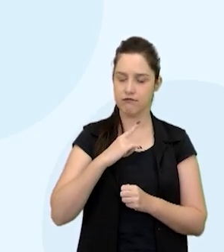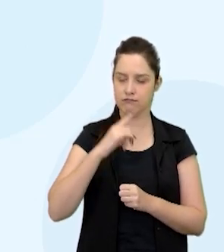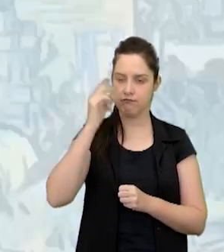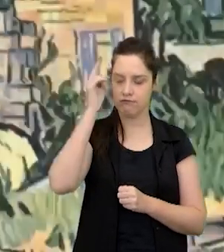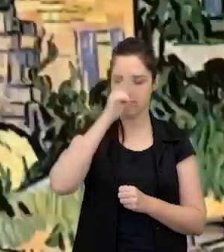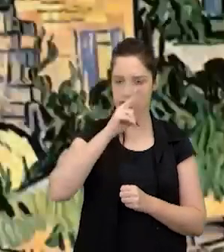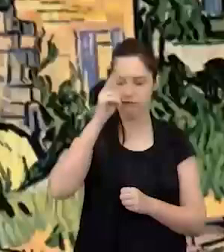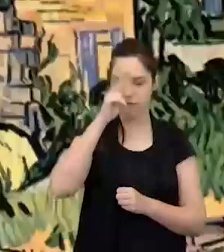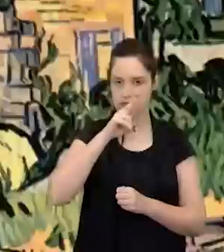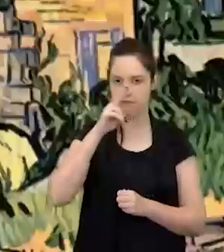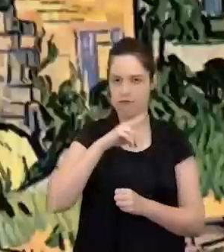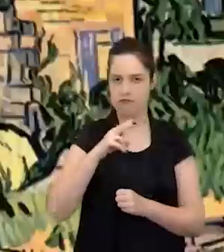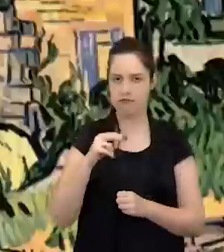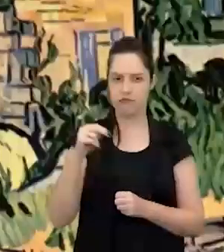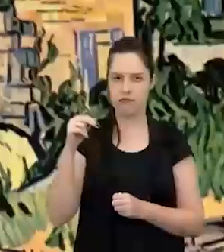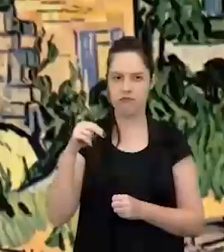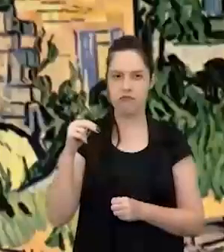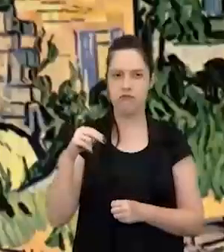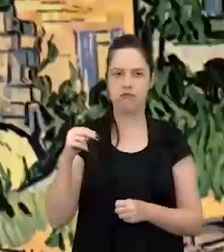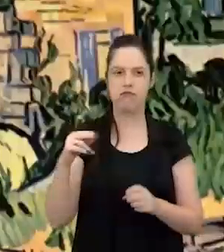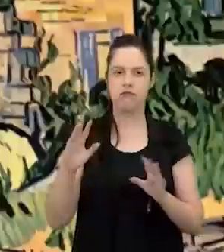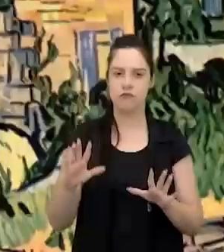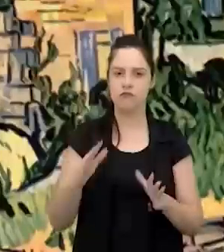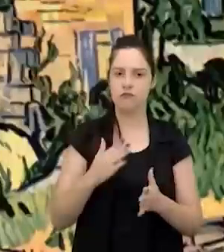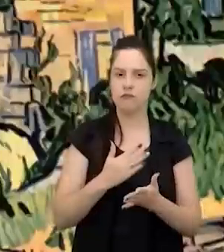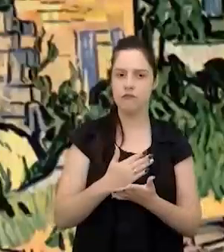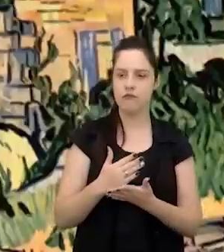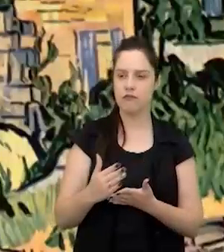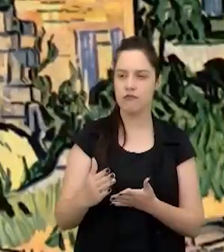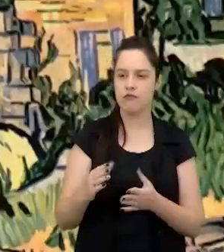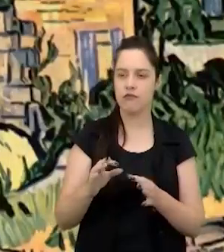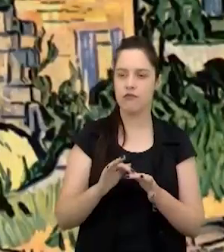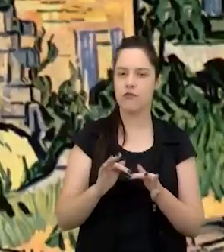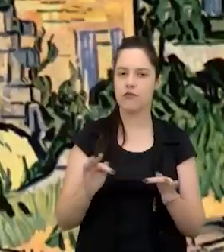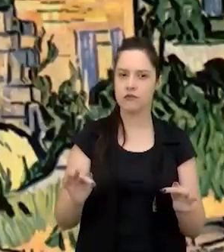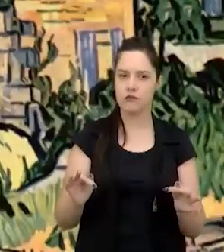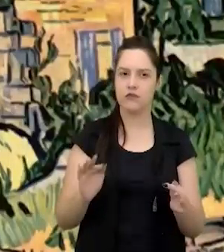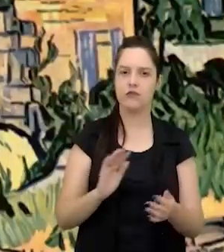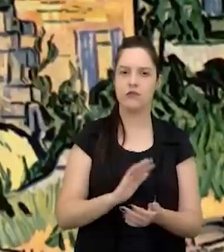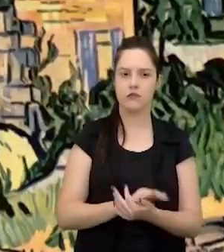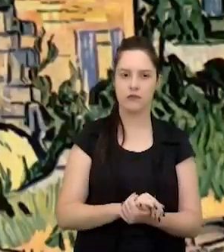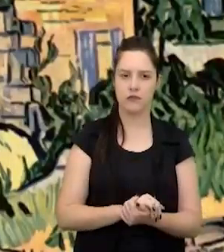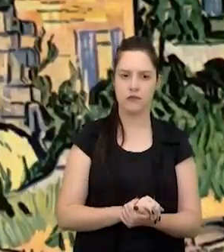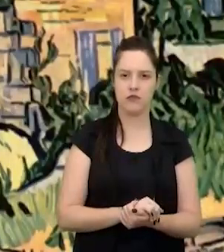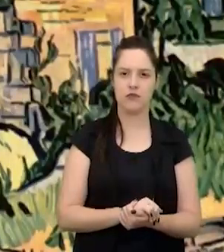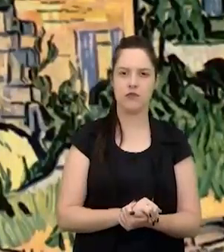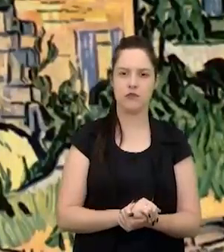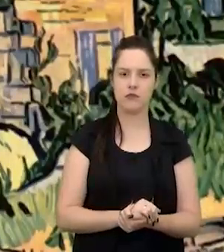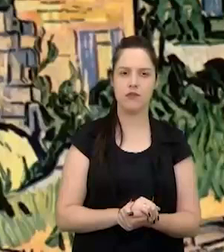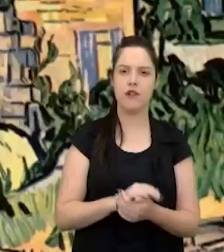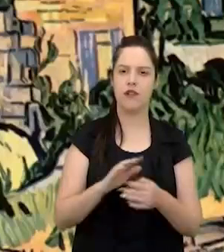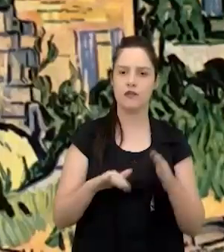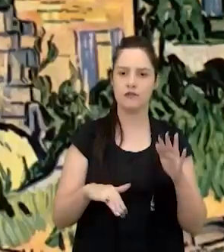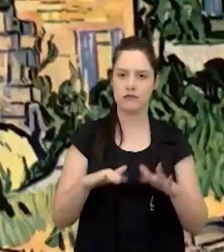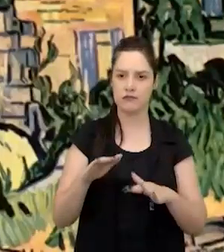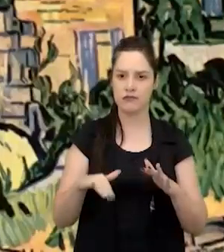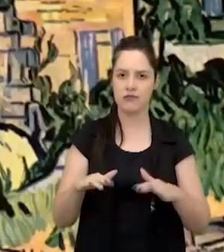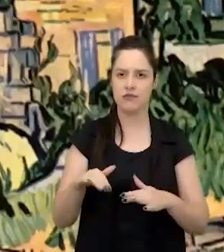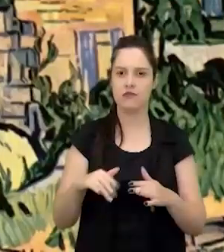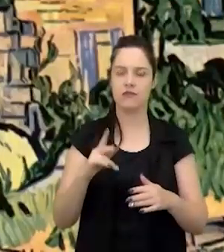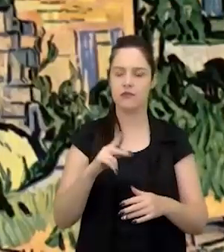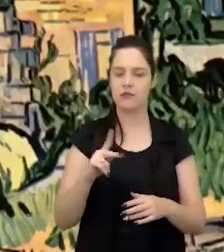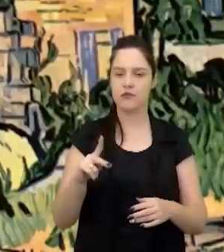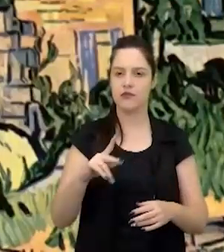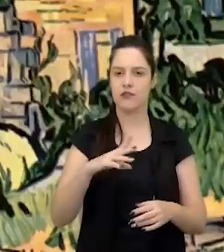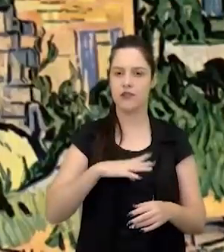mas a gente tem uma narrativa bem simples. É o quê? É o que a gente está enxergando, né? É que eu tô indo para outros caminhos. Quando eu sou língua